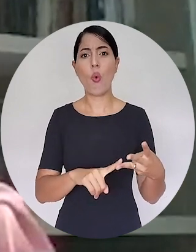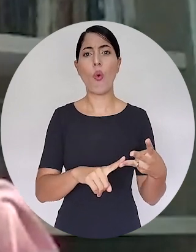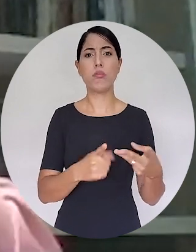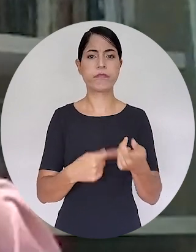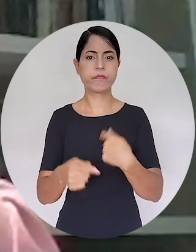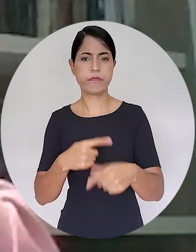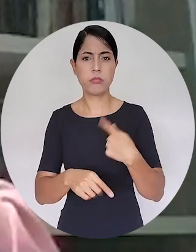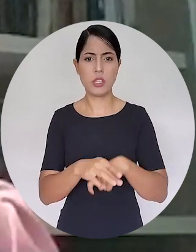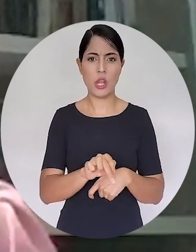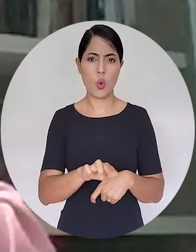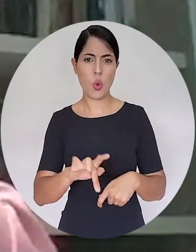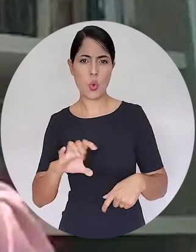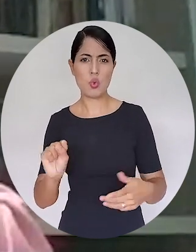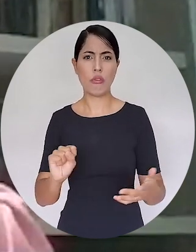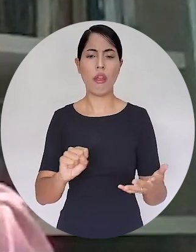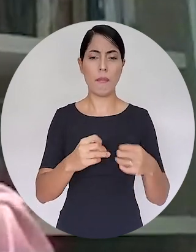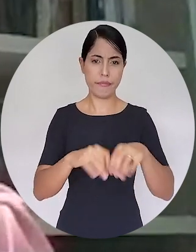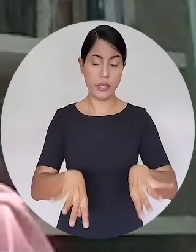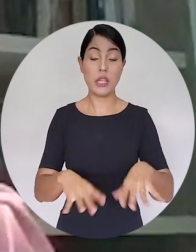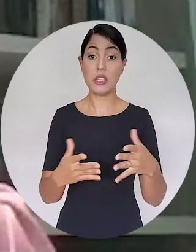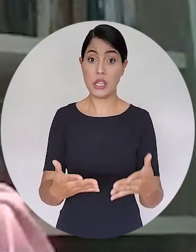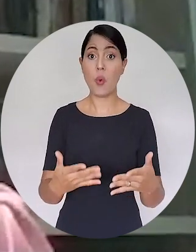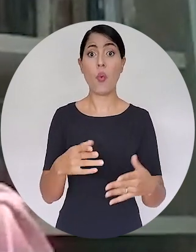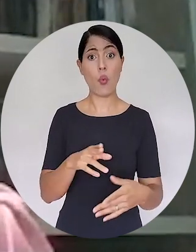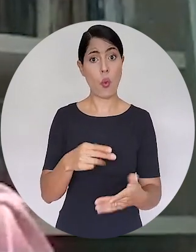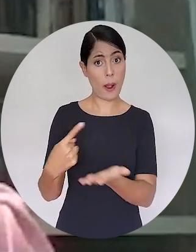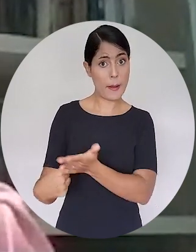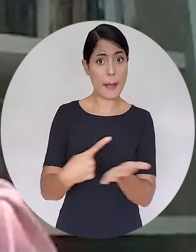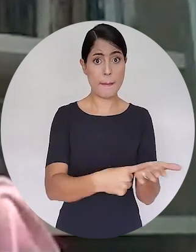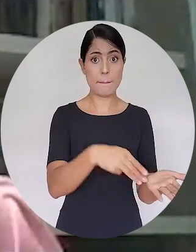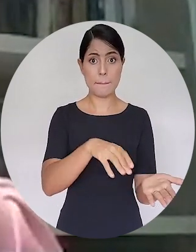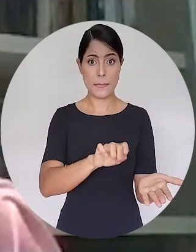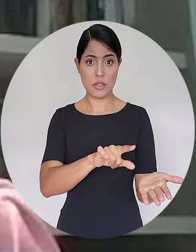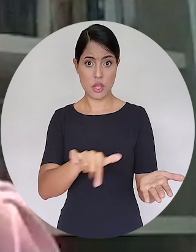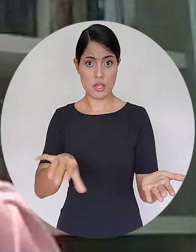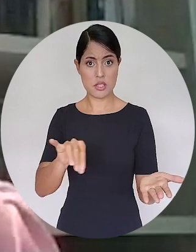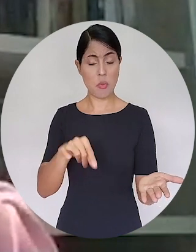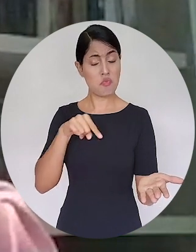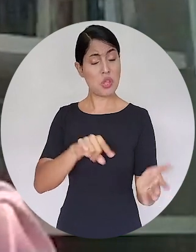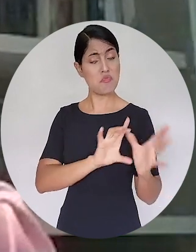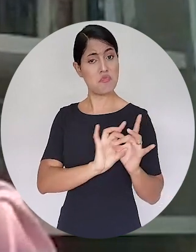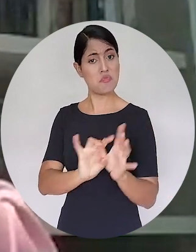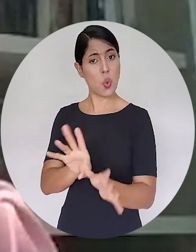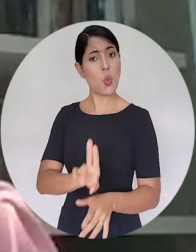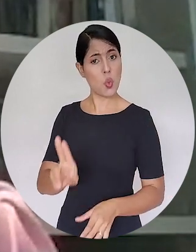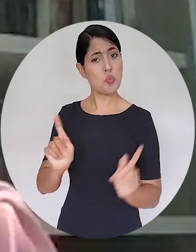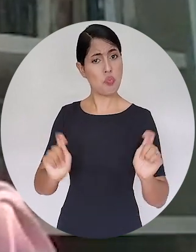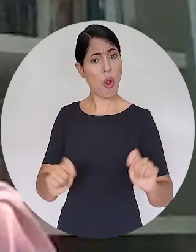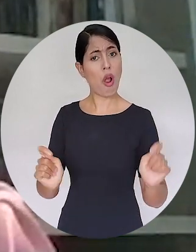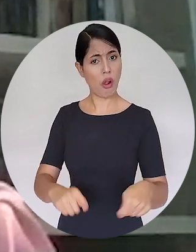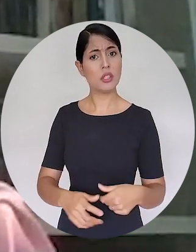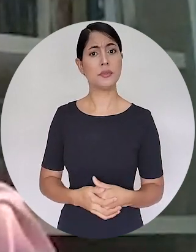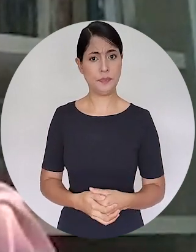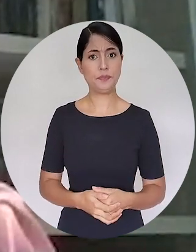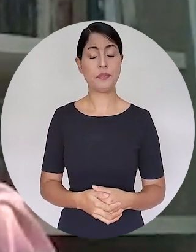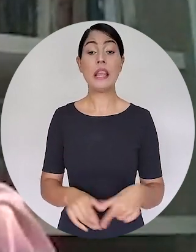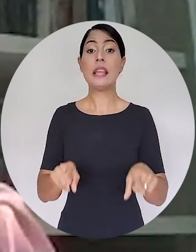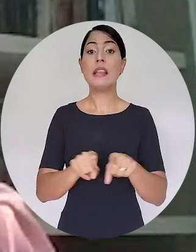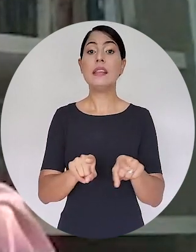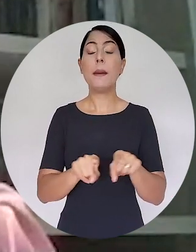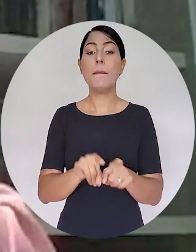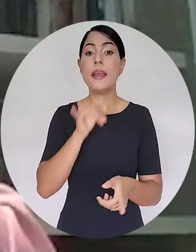internos. Então, a mediação ela pode ser muito utilizada nesse contexto. É importante dizer que isso, inclusive, pode